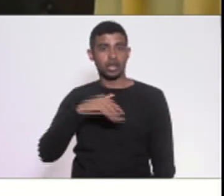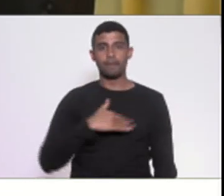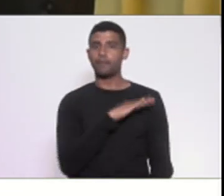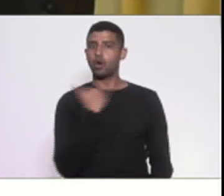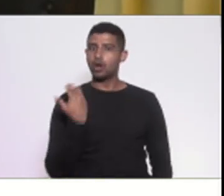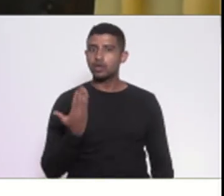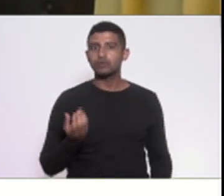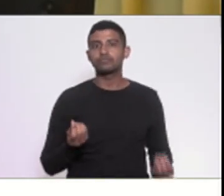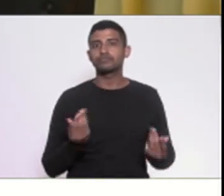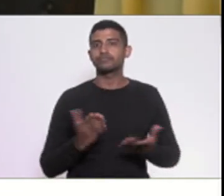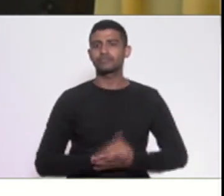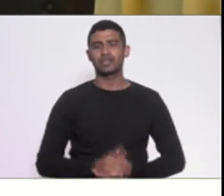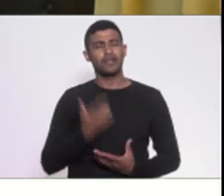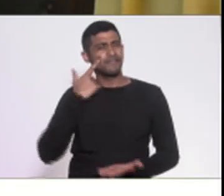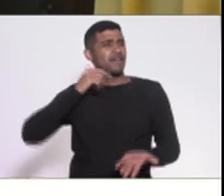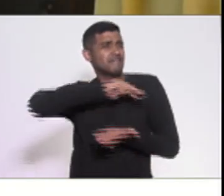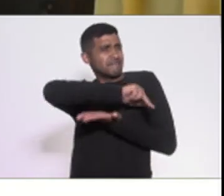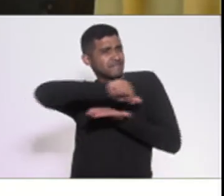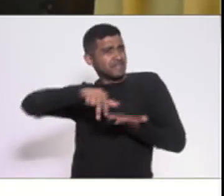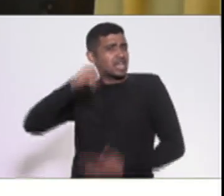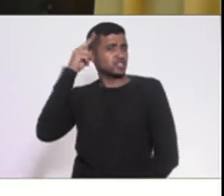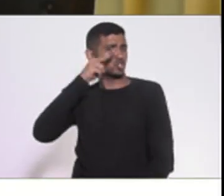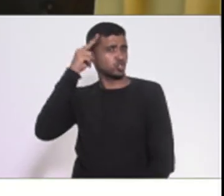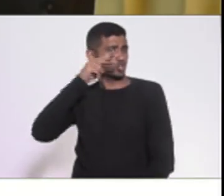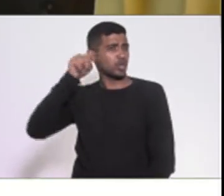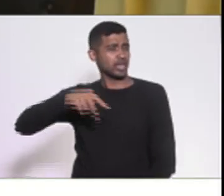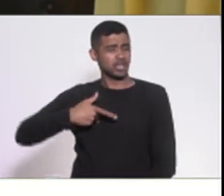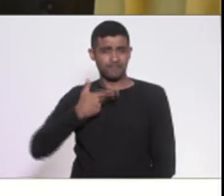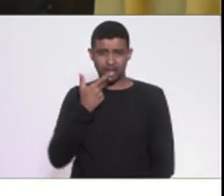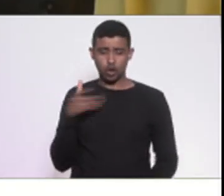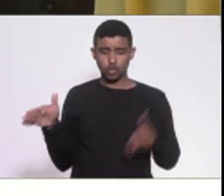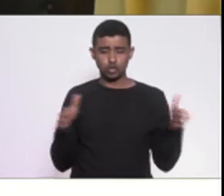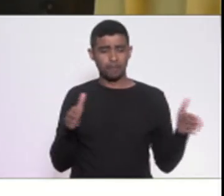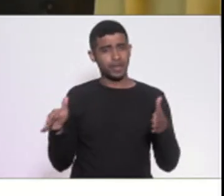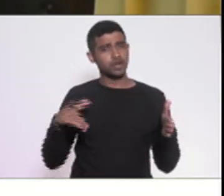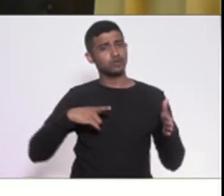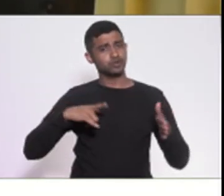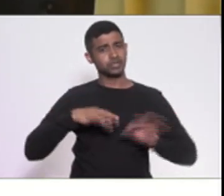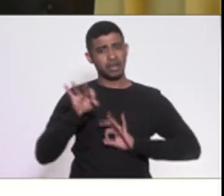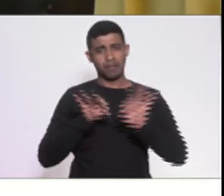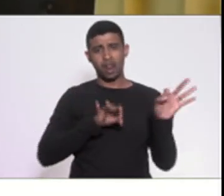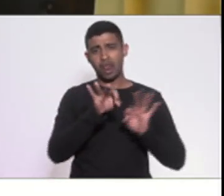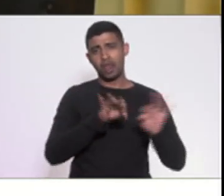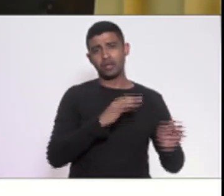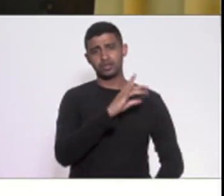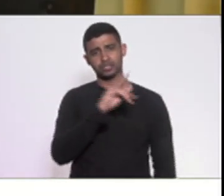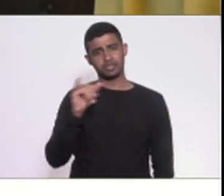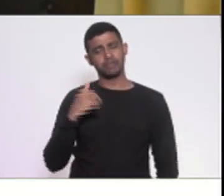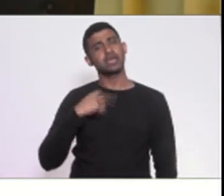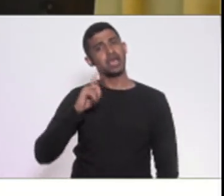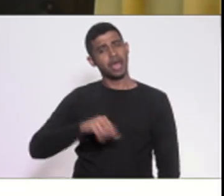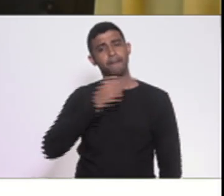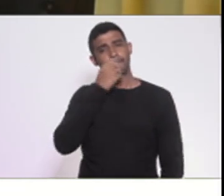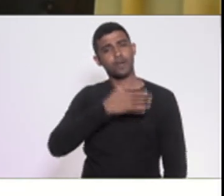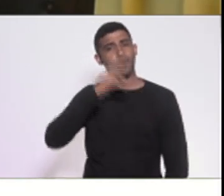ataque. Nós falamos de todos esses casos aqui durante todo o processo da CPI, é bom lembrar e registrar, foram